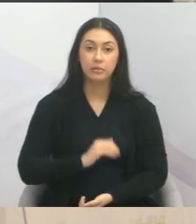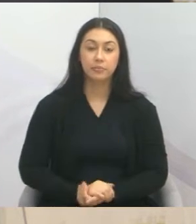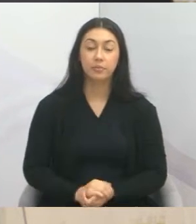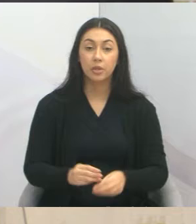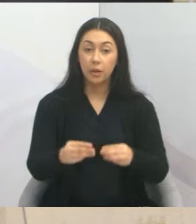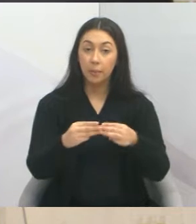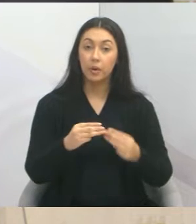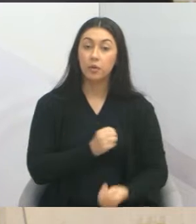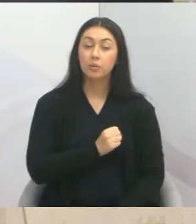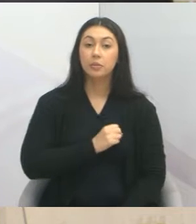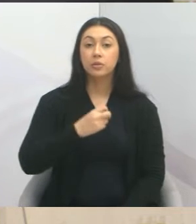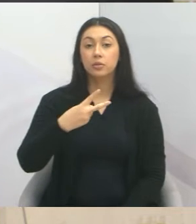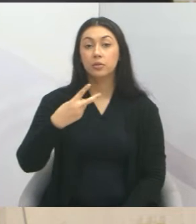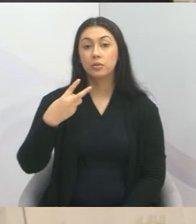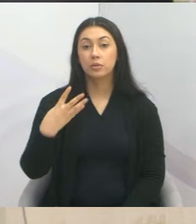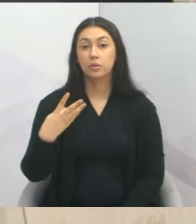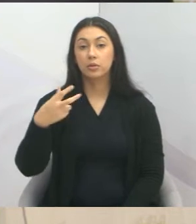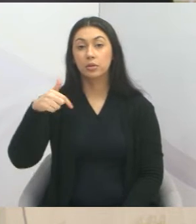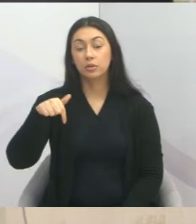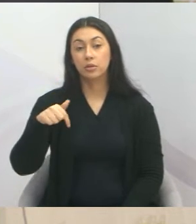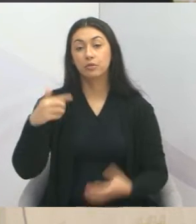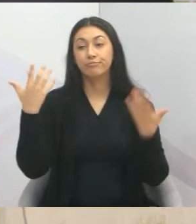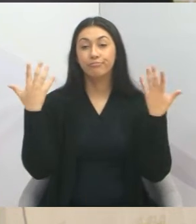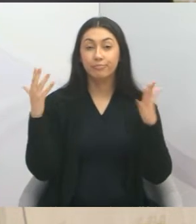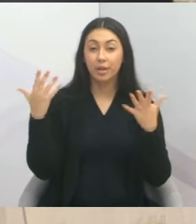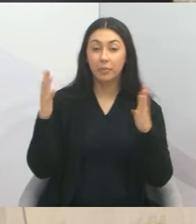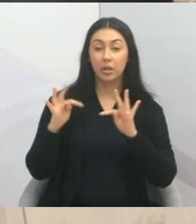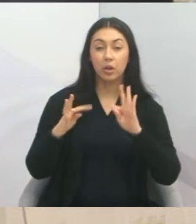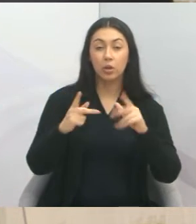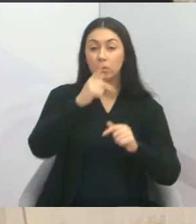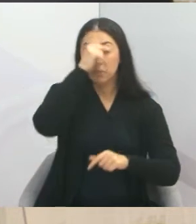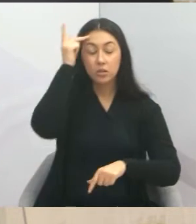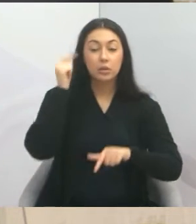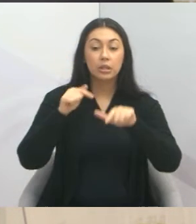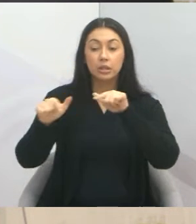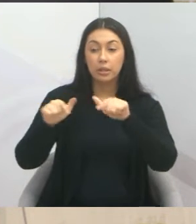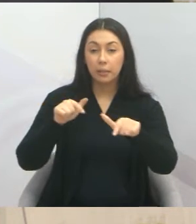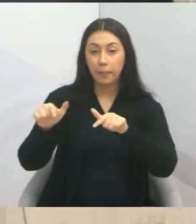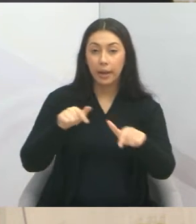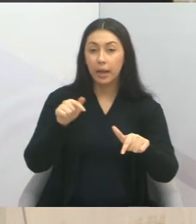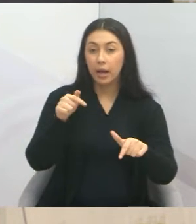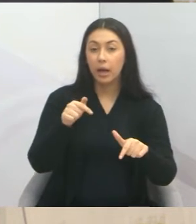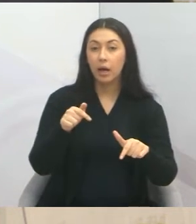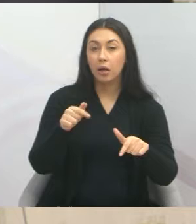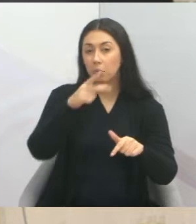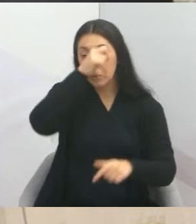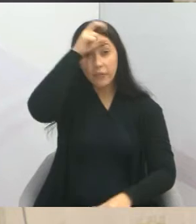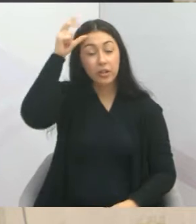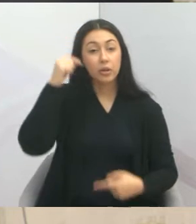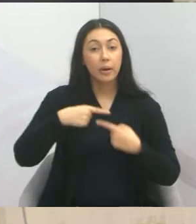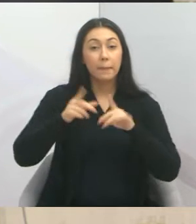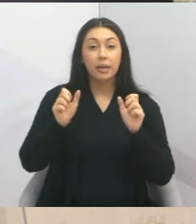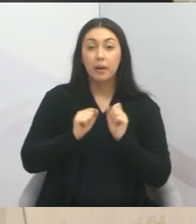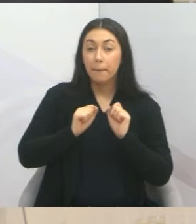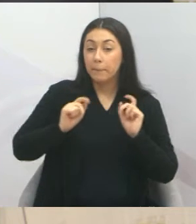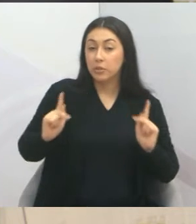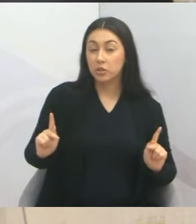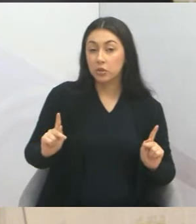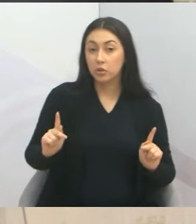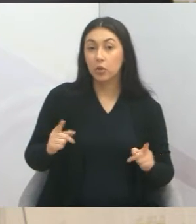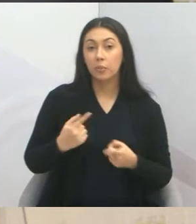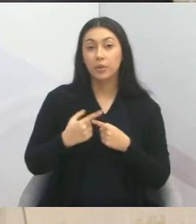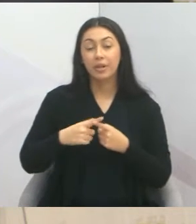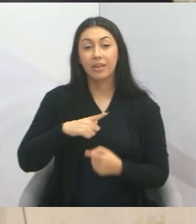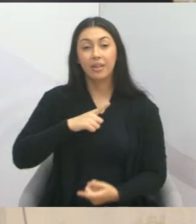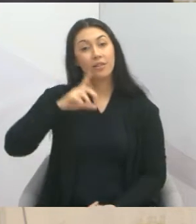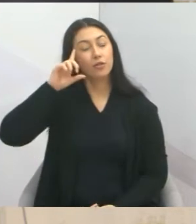do Mução 247 Moção congratulatória aos funcionários públicos aposentados pelo transcurso do dia funcionário do